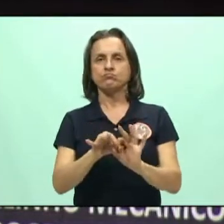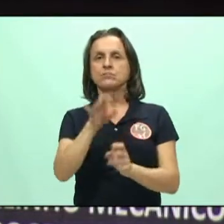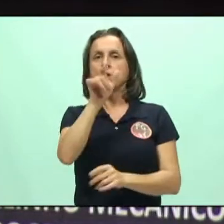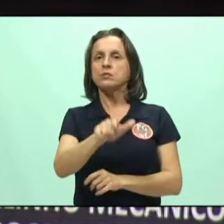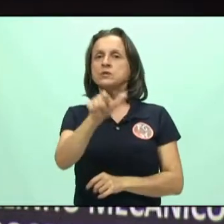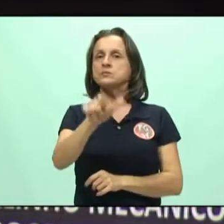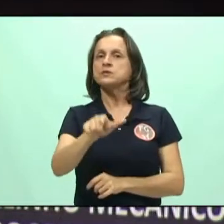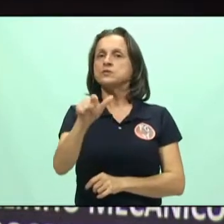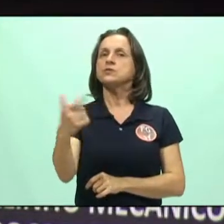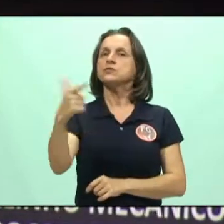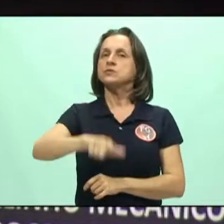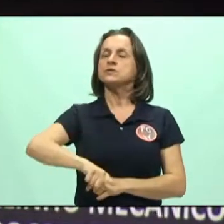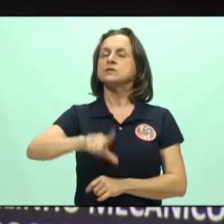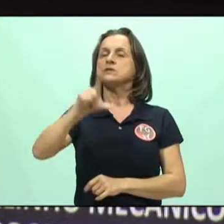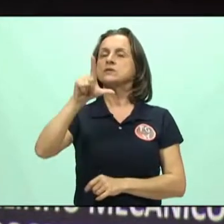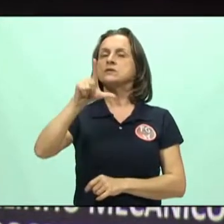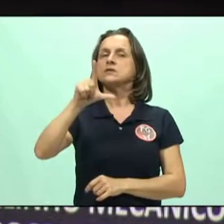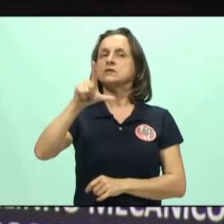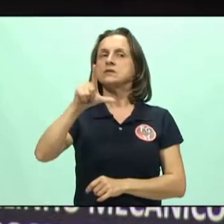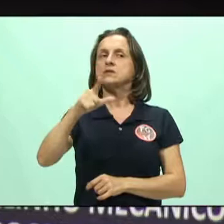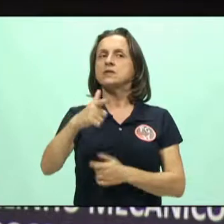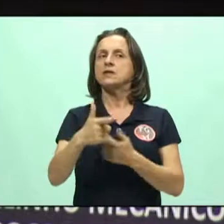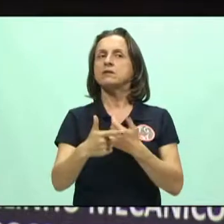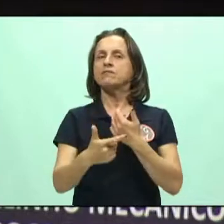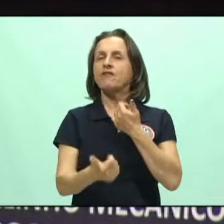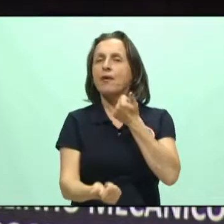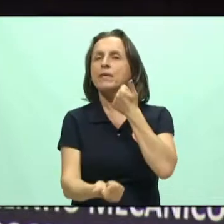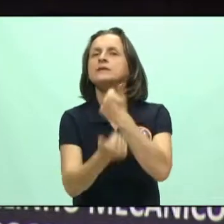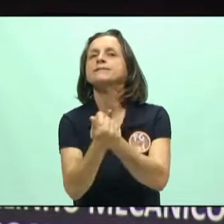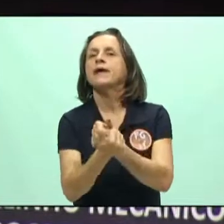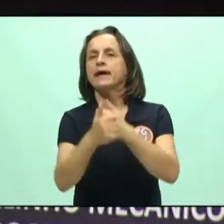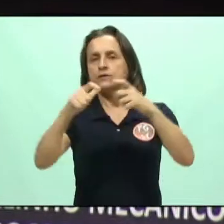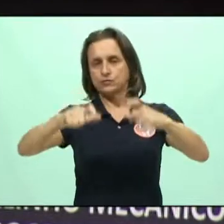tivessem redução de mobilidade em si pudessem